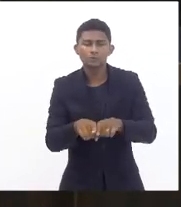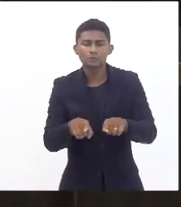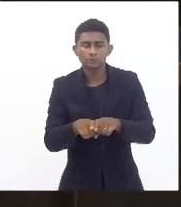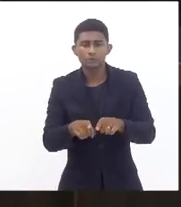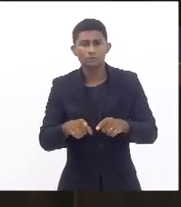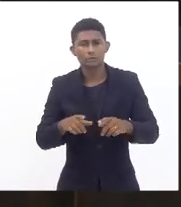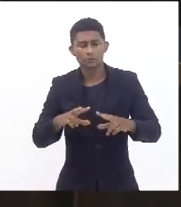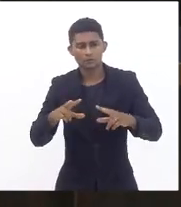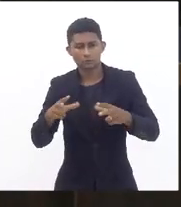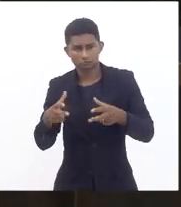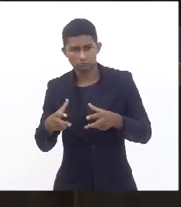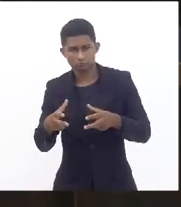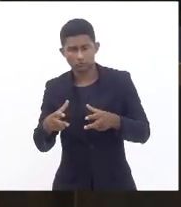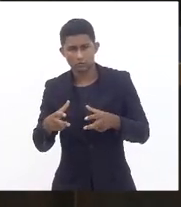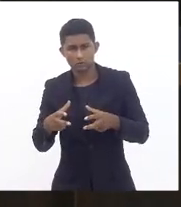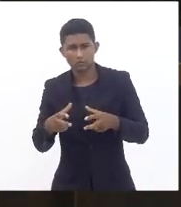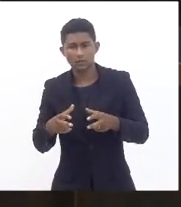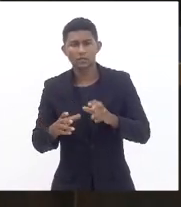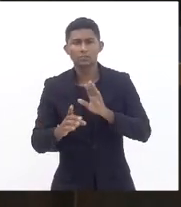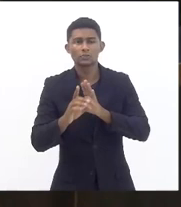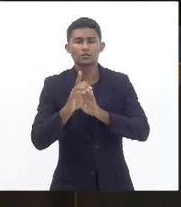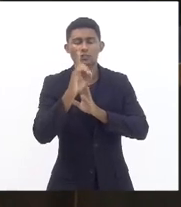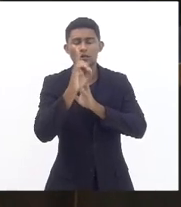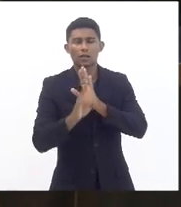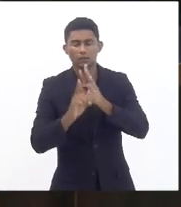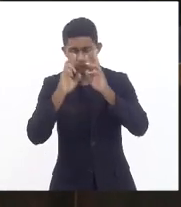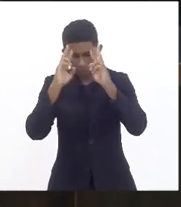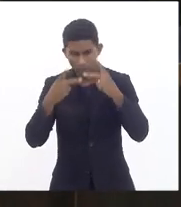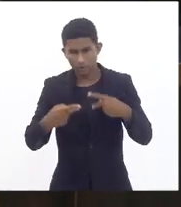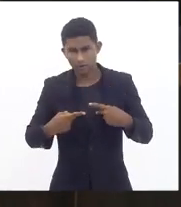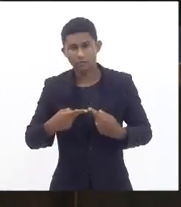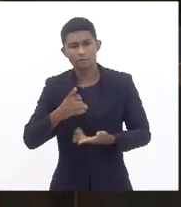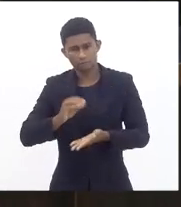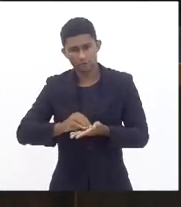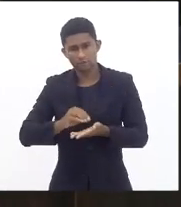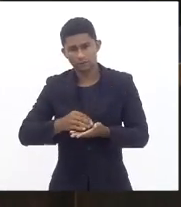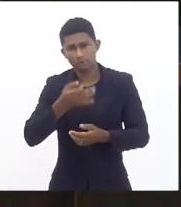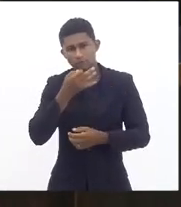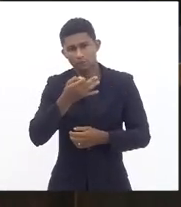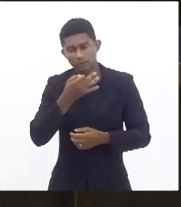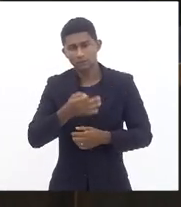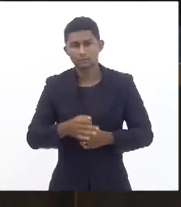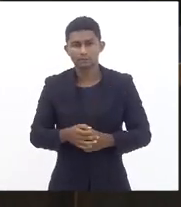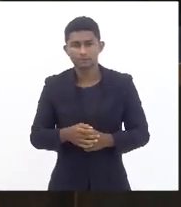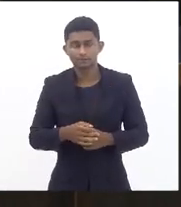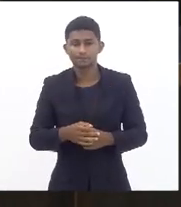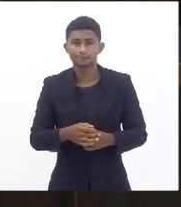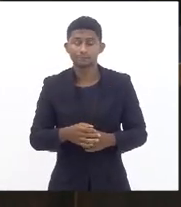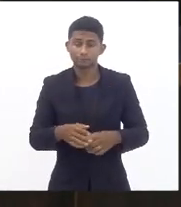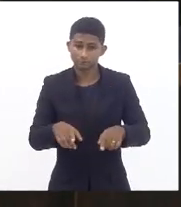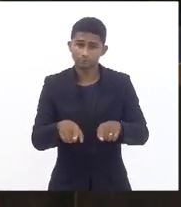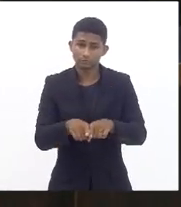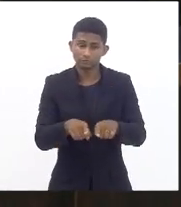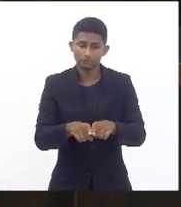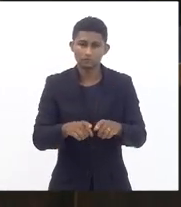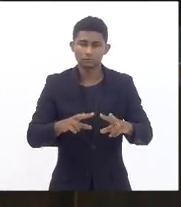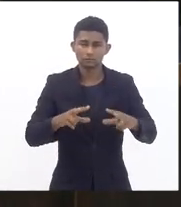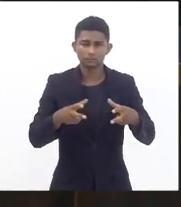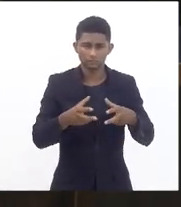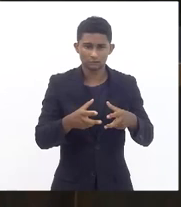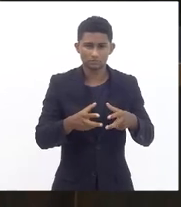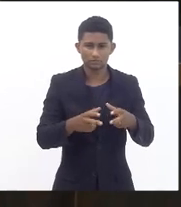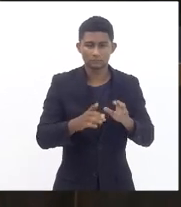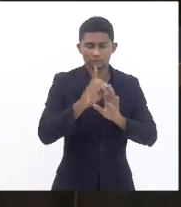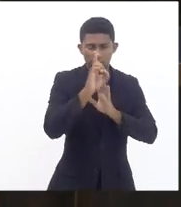Justiça. De defesa dos direitos humanos e cidadania, favorável com emendas. De saúde, favorável. De orçamento,